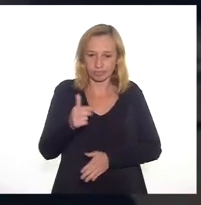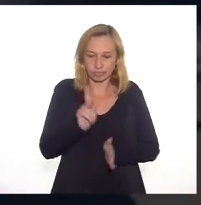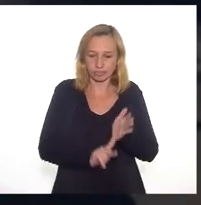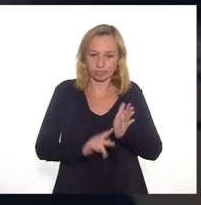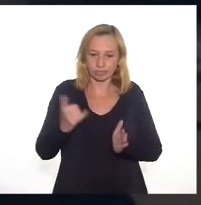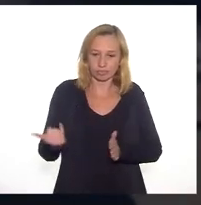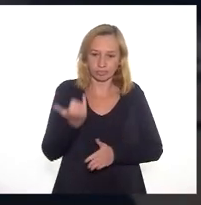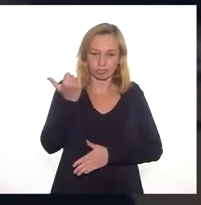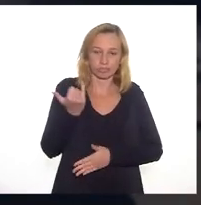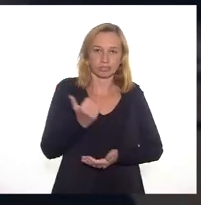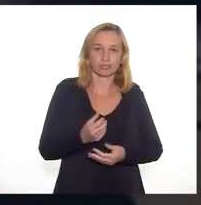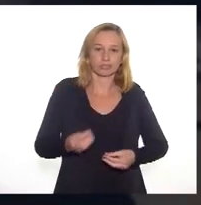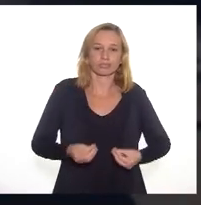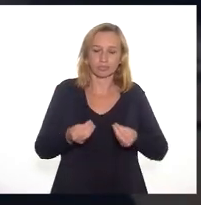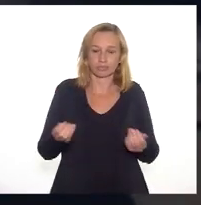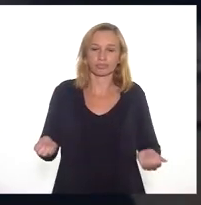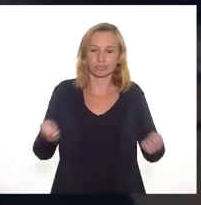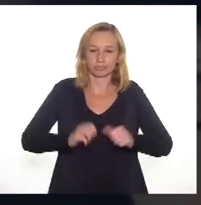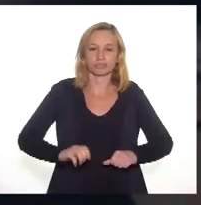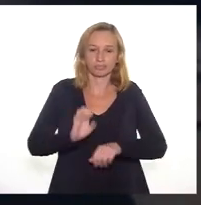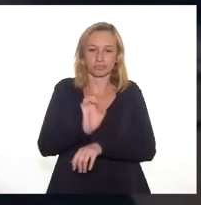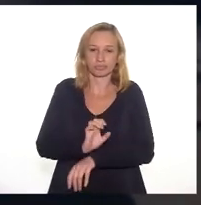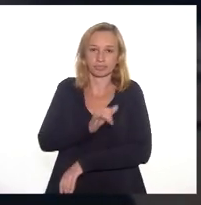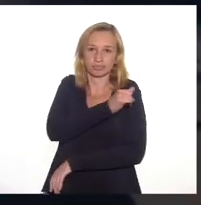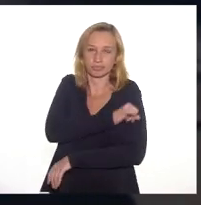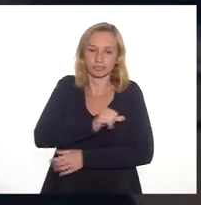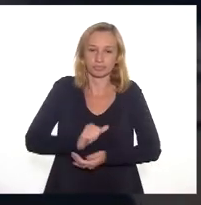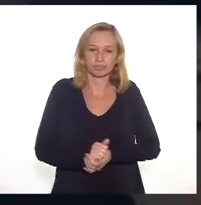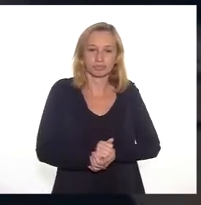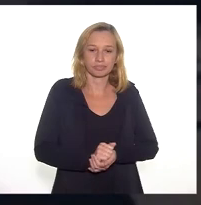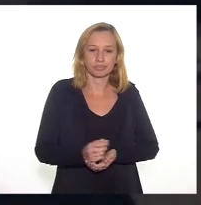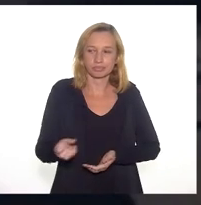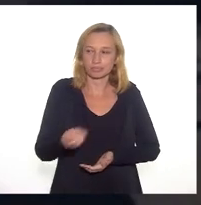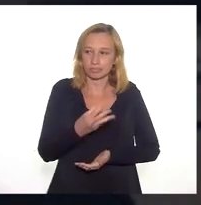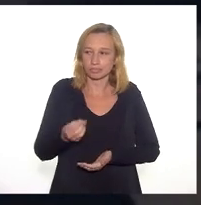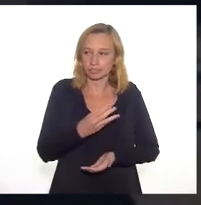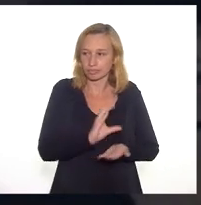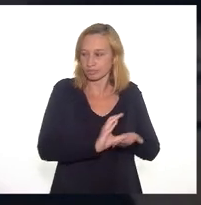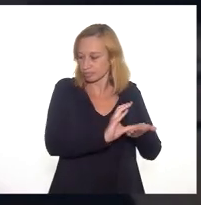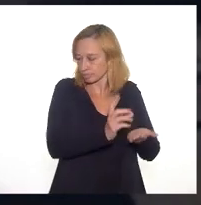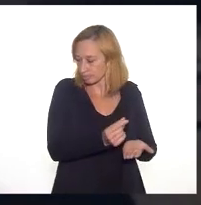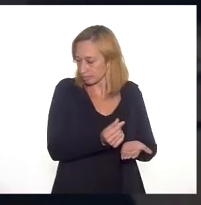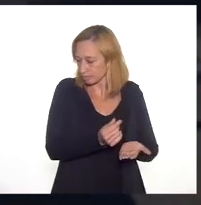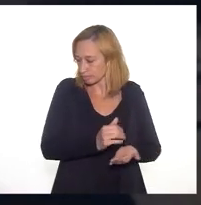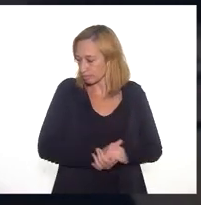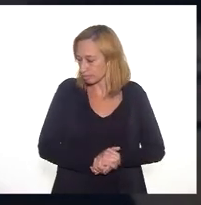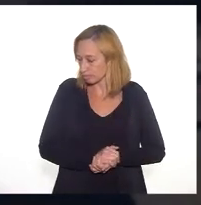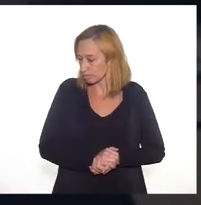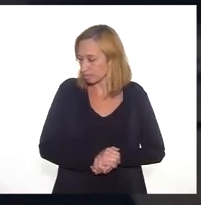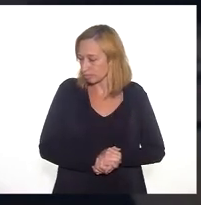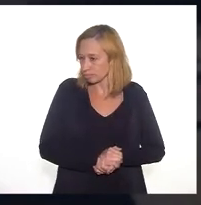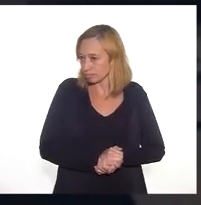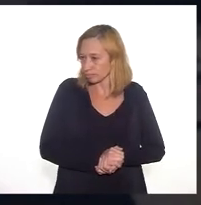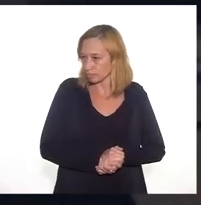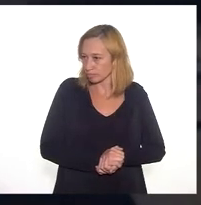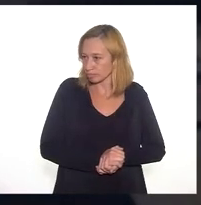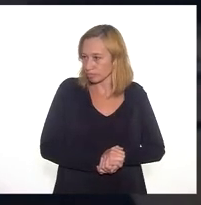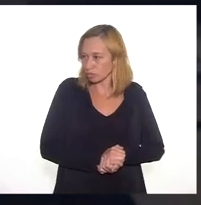que visa dar possibilidade para o Estado do Rio de Janeiro trazer novos recursos com as suas marcas. Algumas pessoas